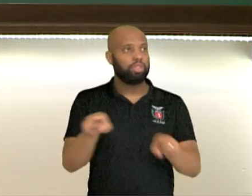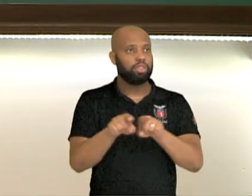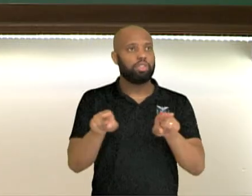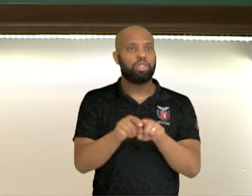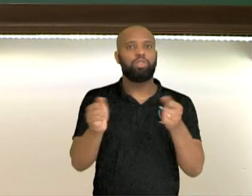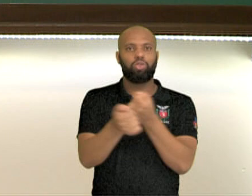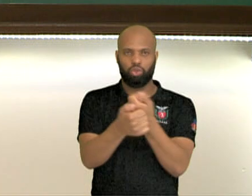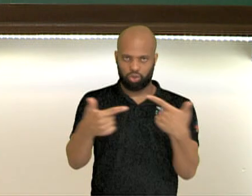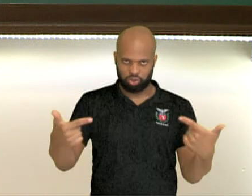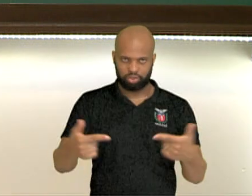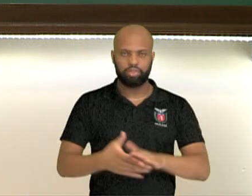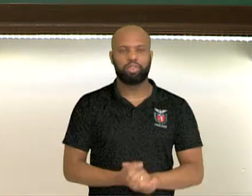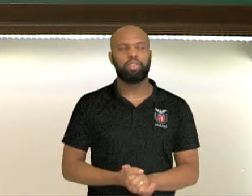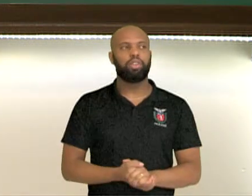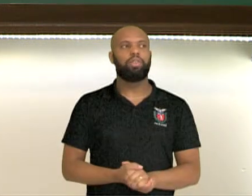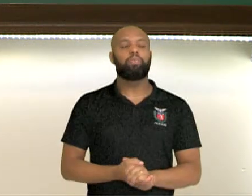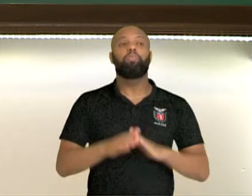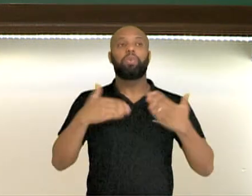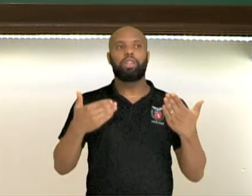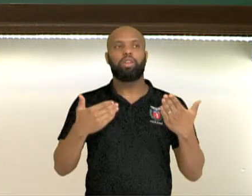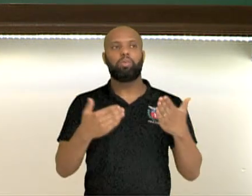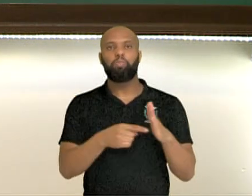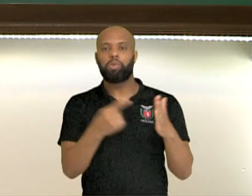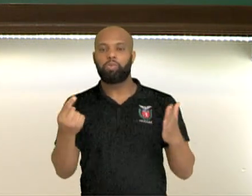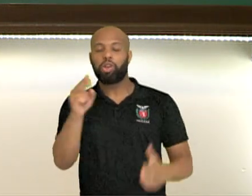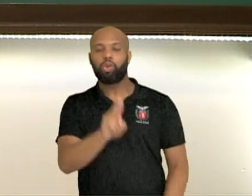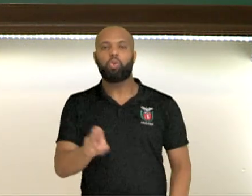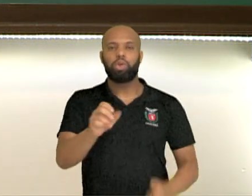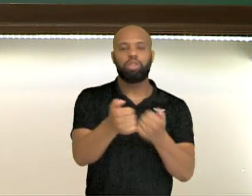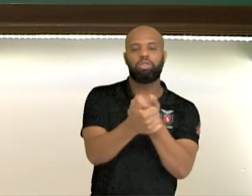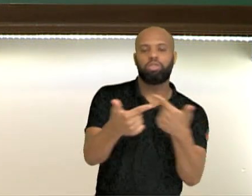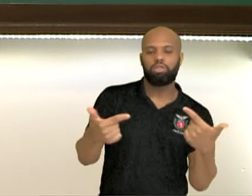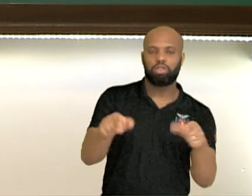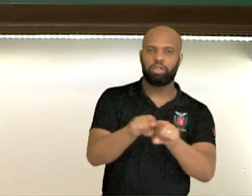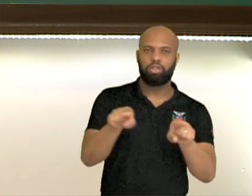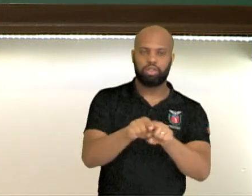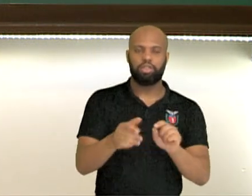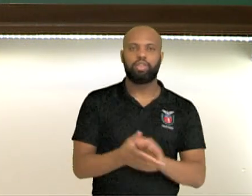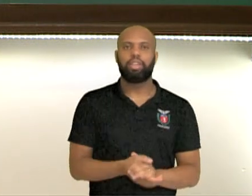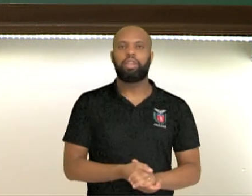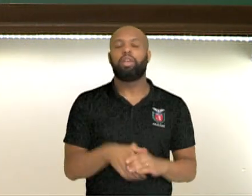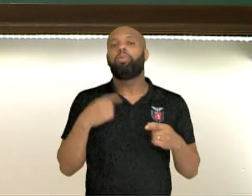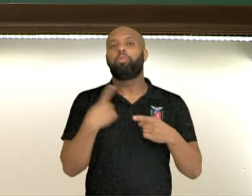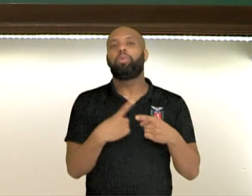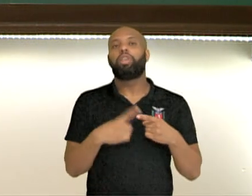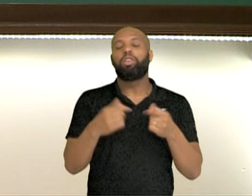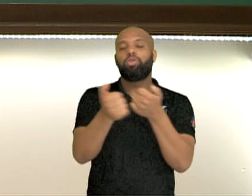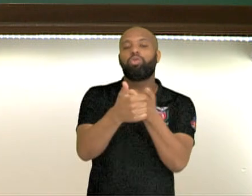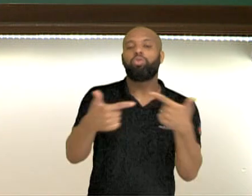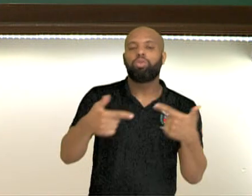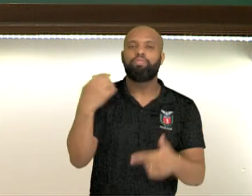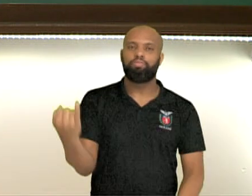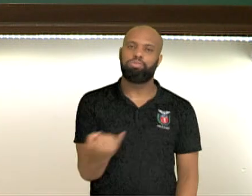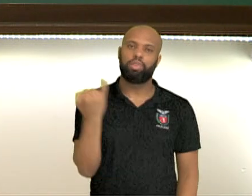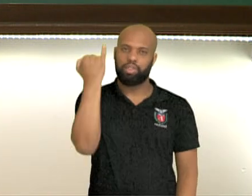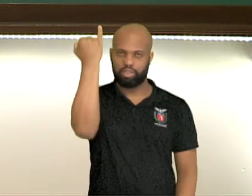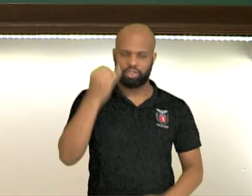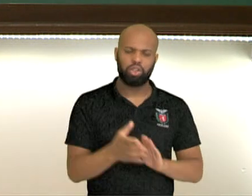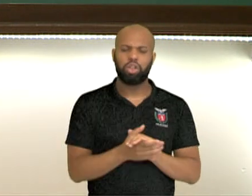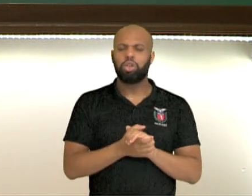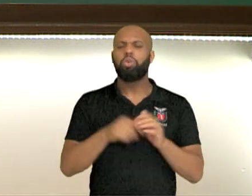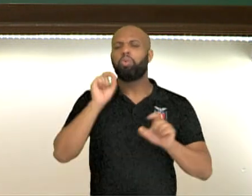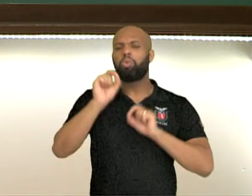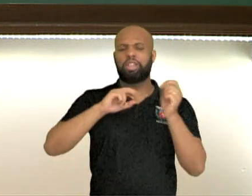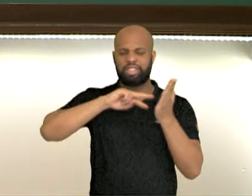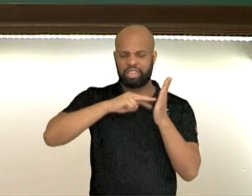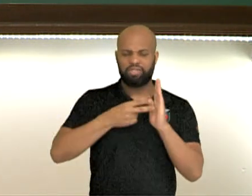sorte. Primeiro, a usar a questão da sorte. Ele falava também que a sorte é importante. O que é ter sorte? É